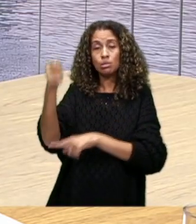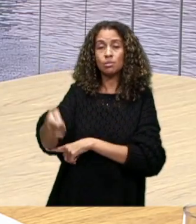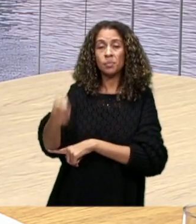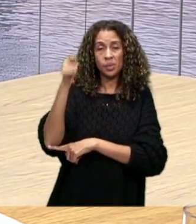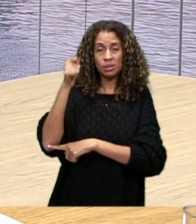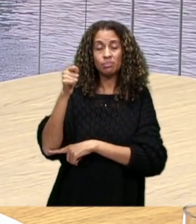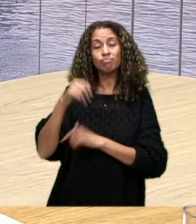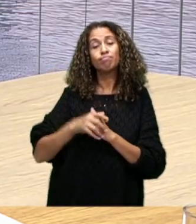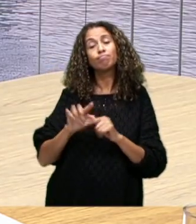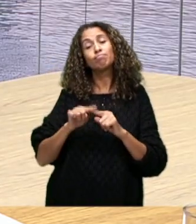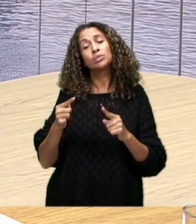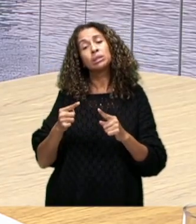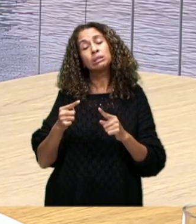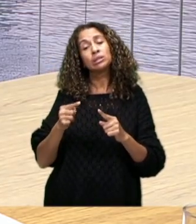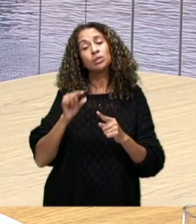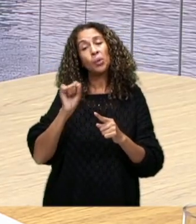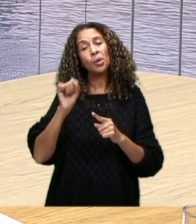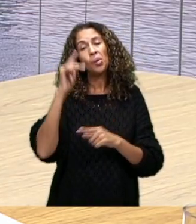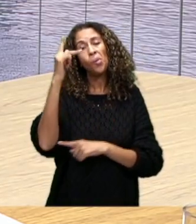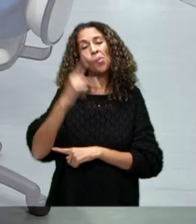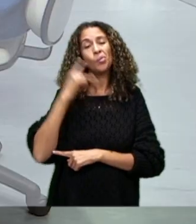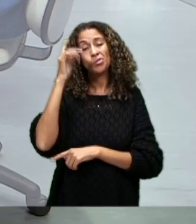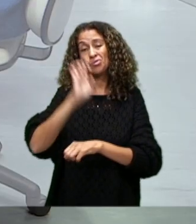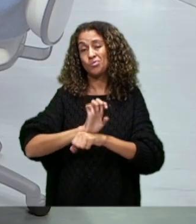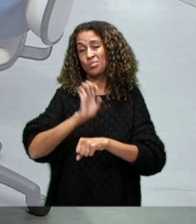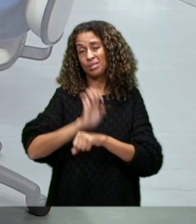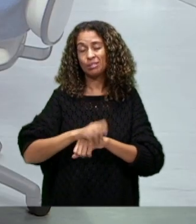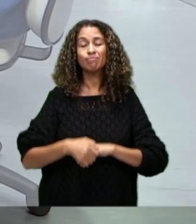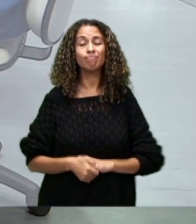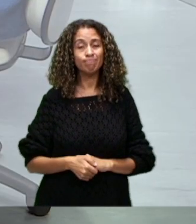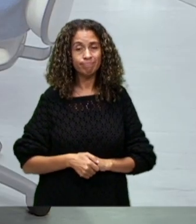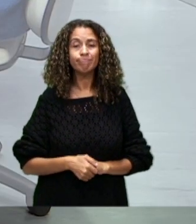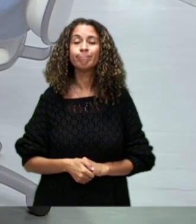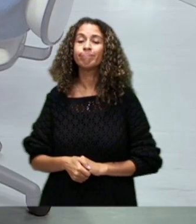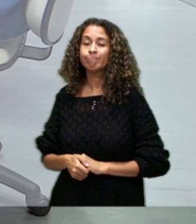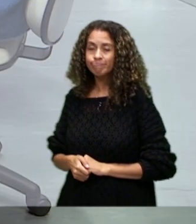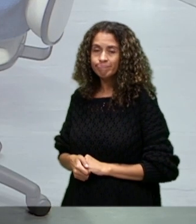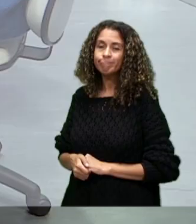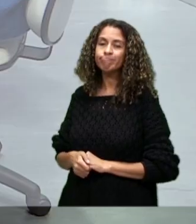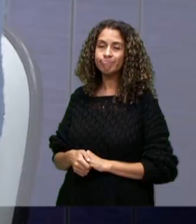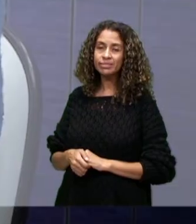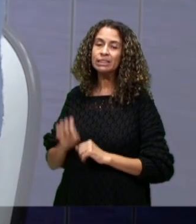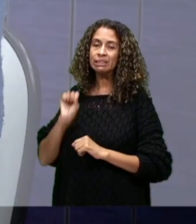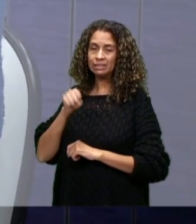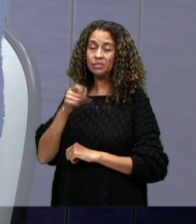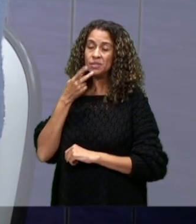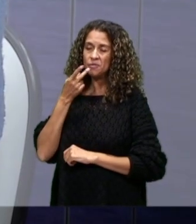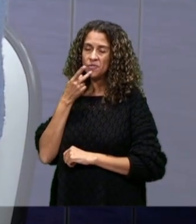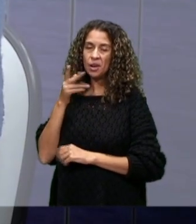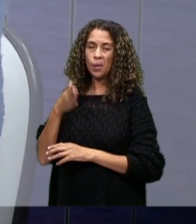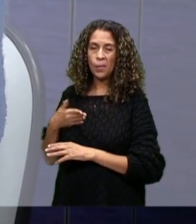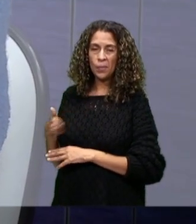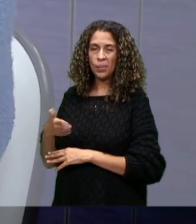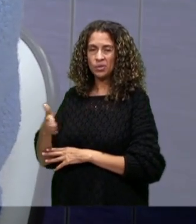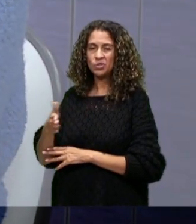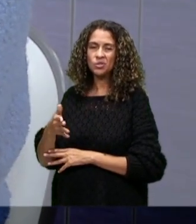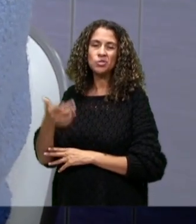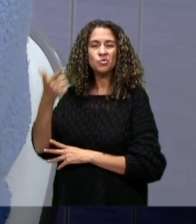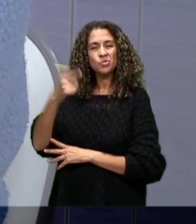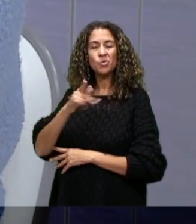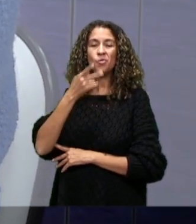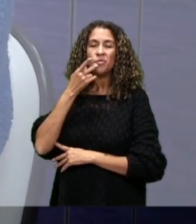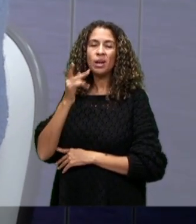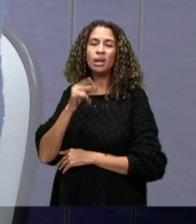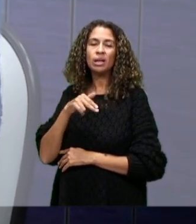passa necessariamente por política de Estado, né? Isso. E até quando você fala do peixe, né, eu vou trazer de novo o Nego Bispo,